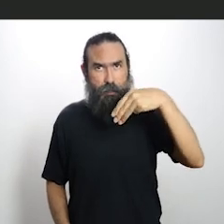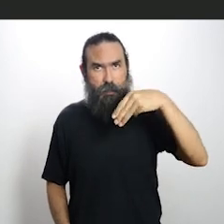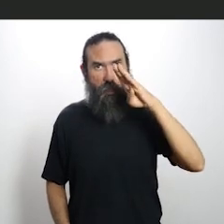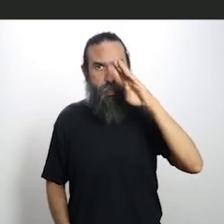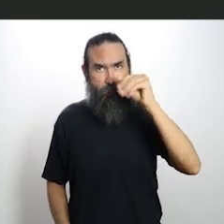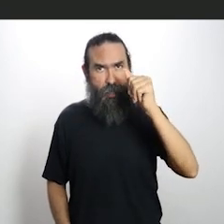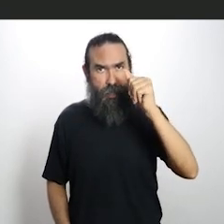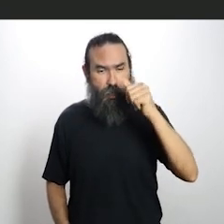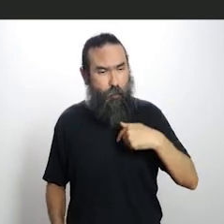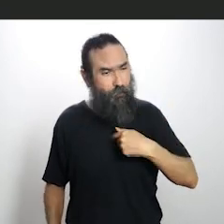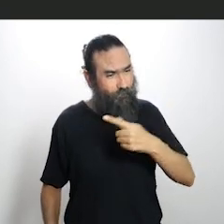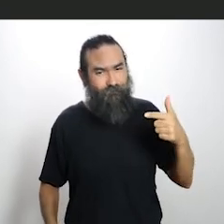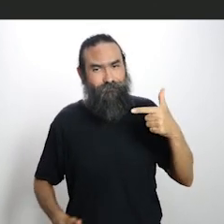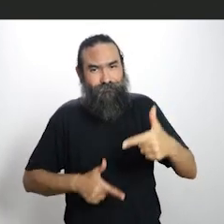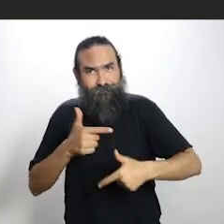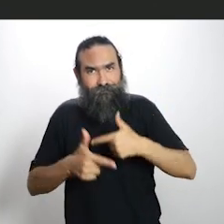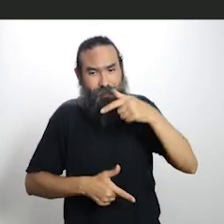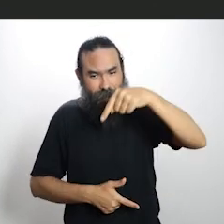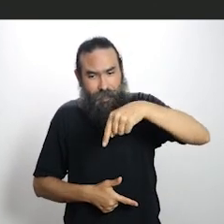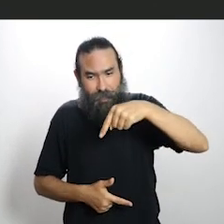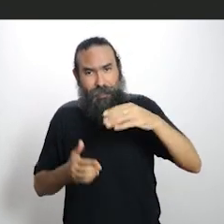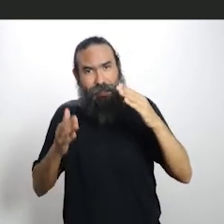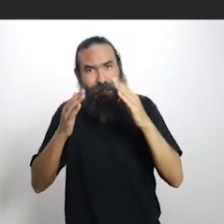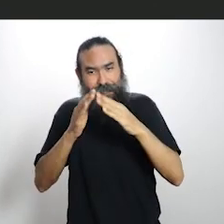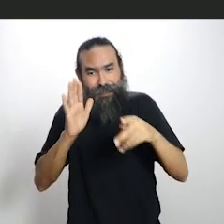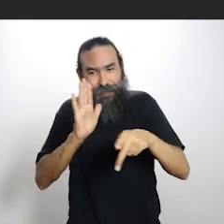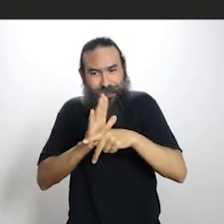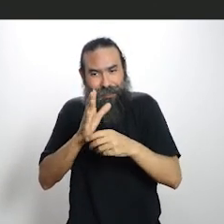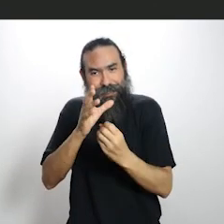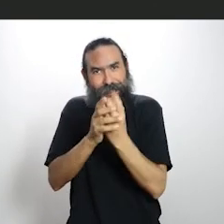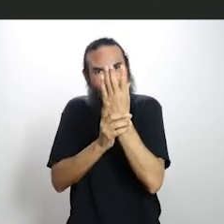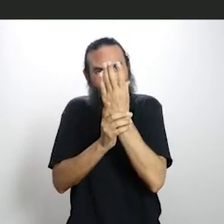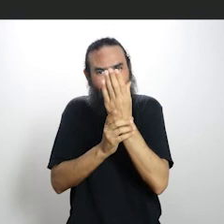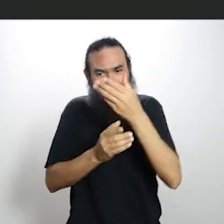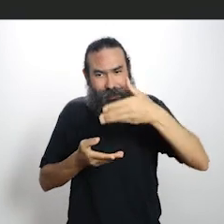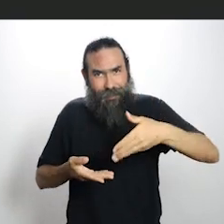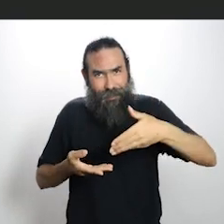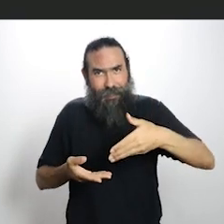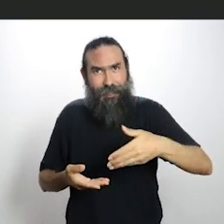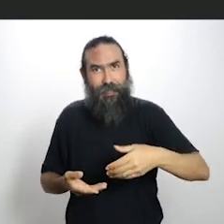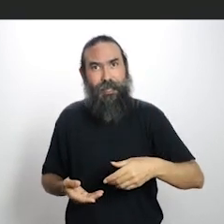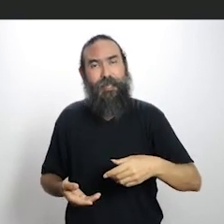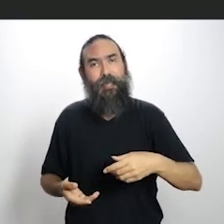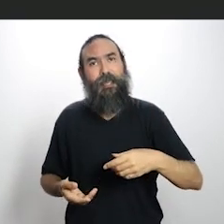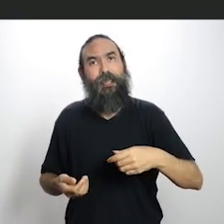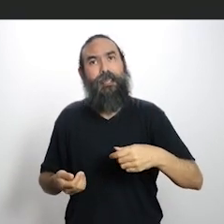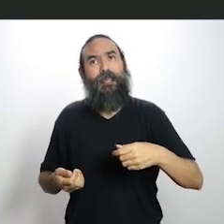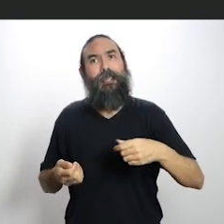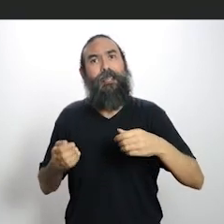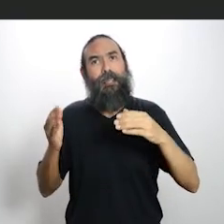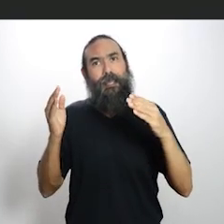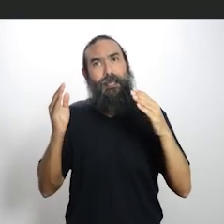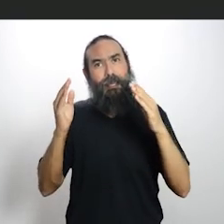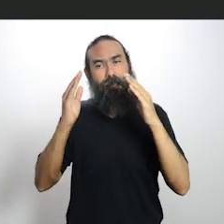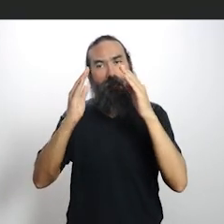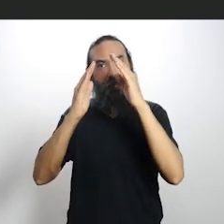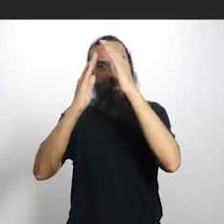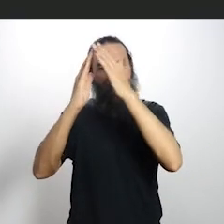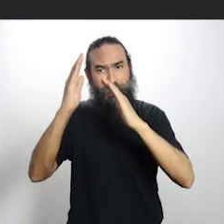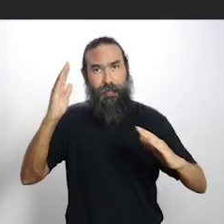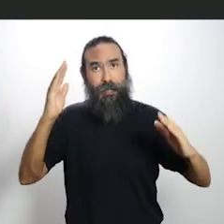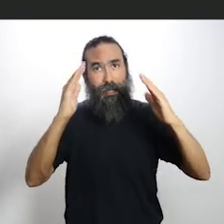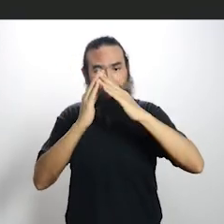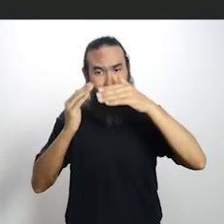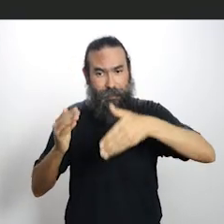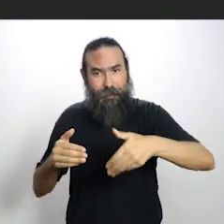e a gente tá com a construção com a campanha né de pedir que as pessoas ajudem a reforma do espaço né